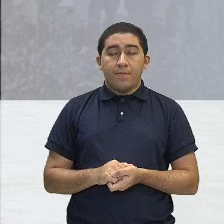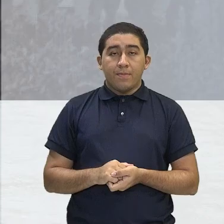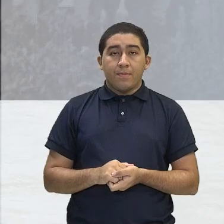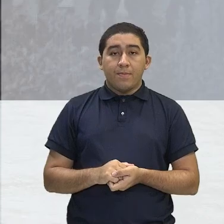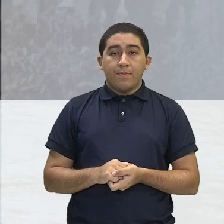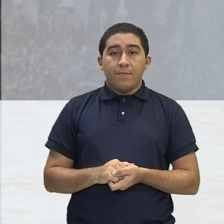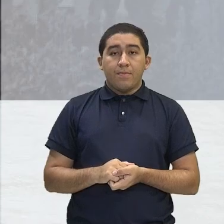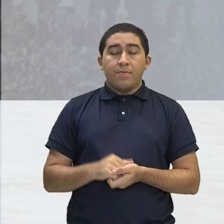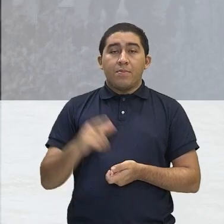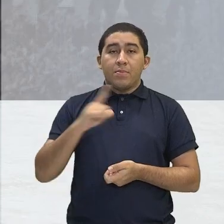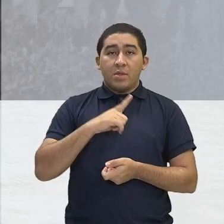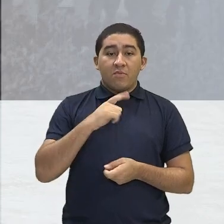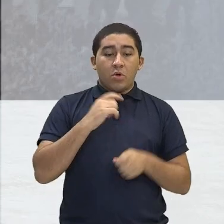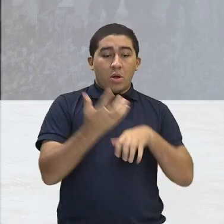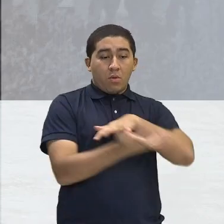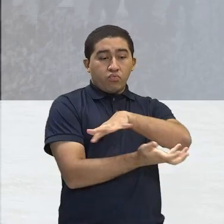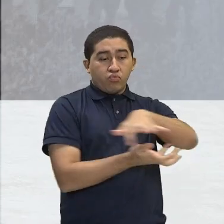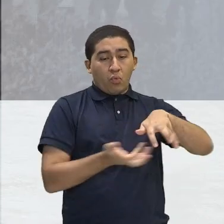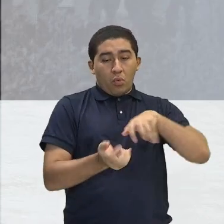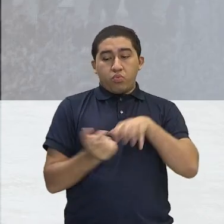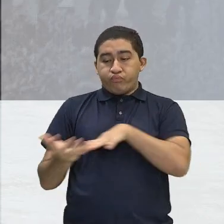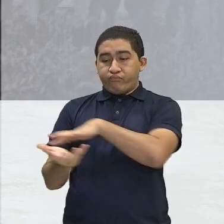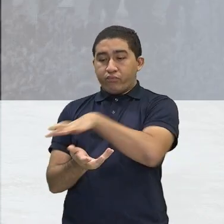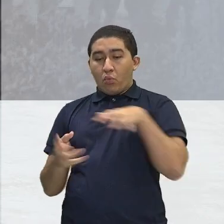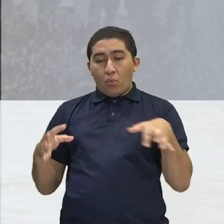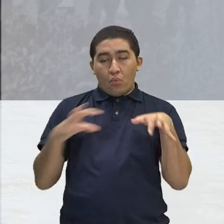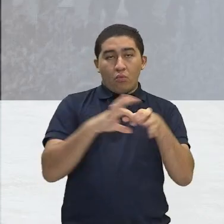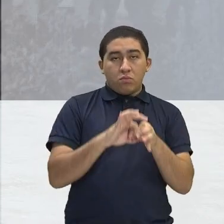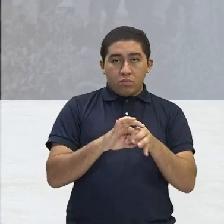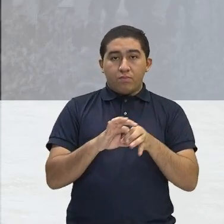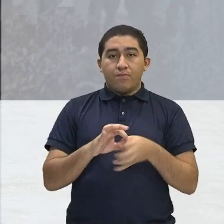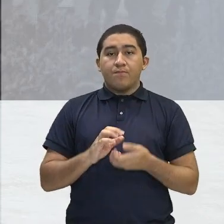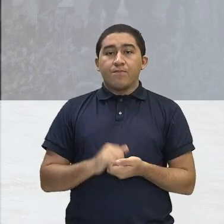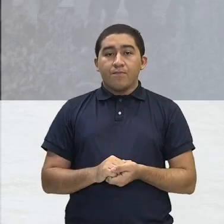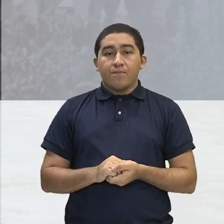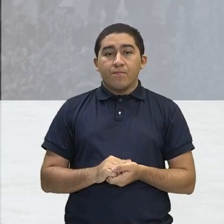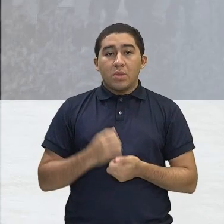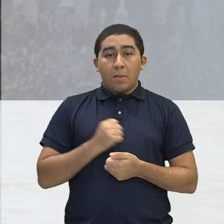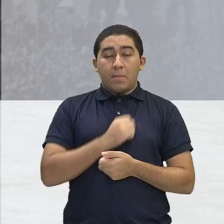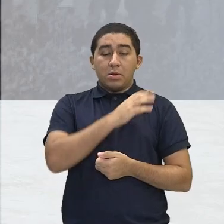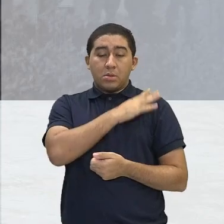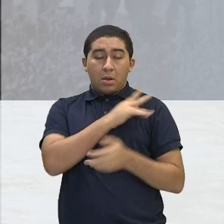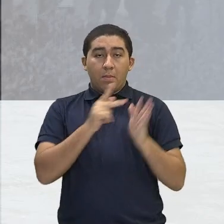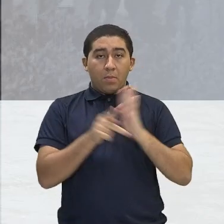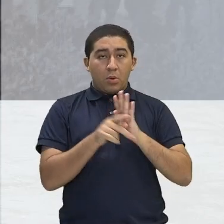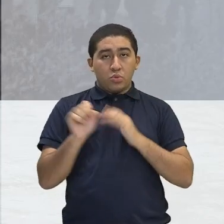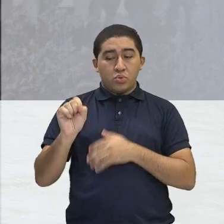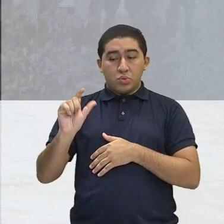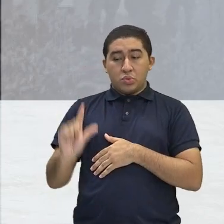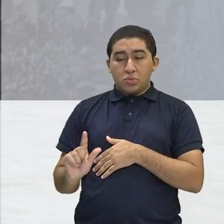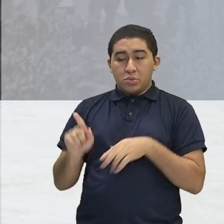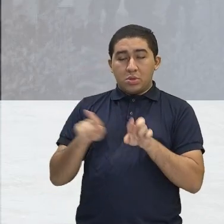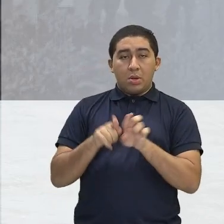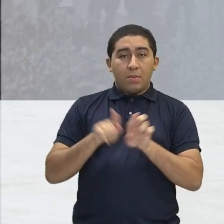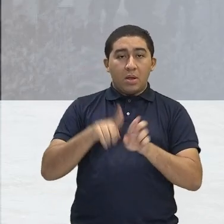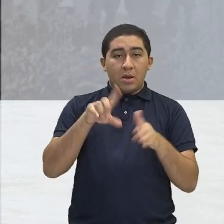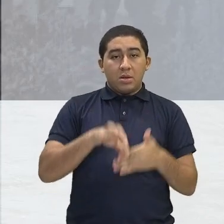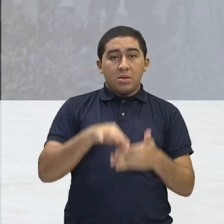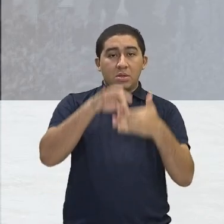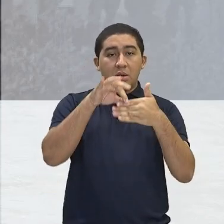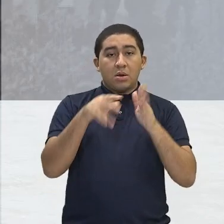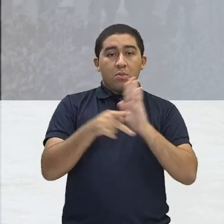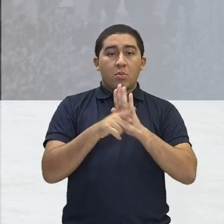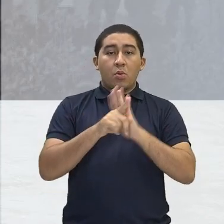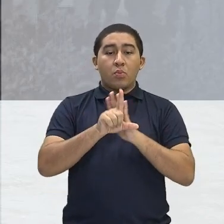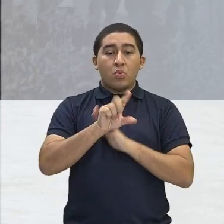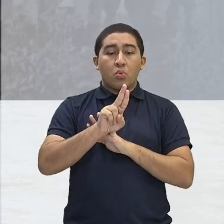forças rebeldes, ou seja, né, os militares lá do Rio Grande do Sul, liderada por Luiz